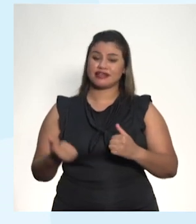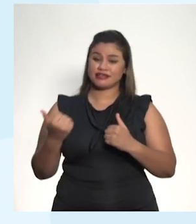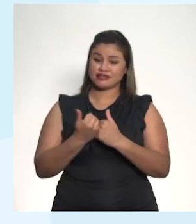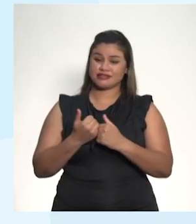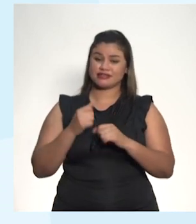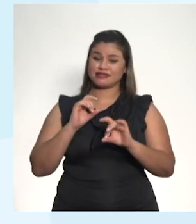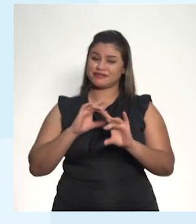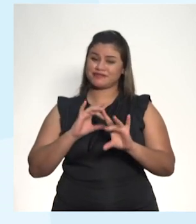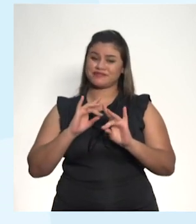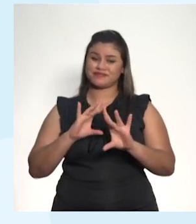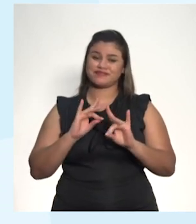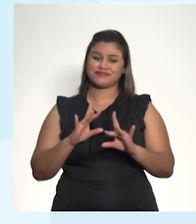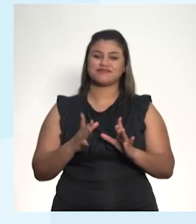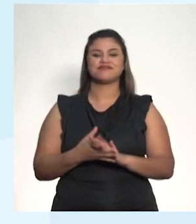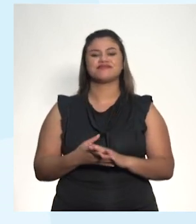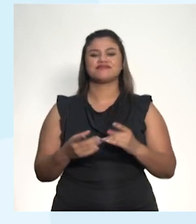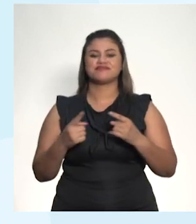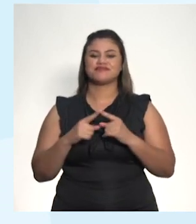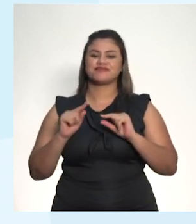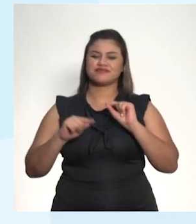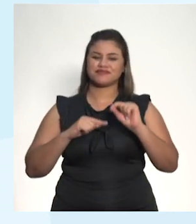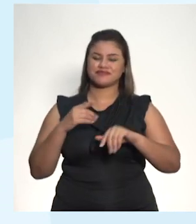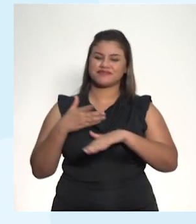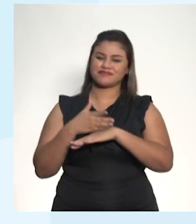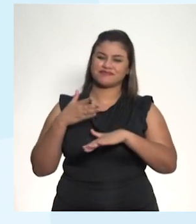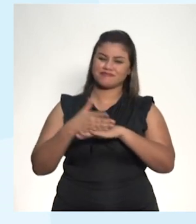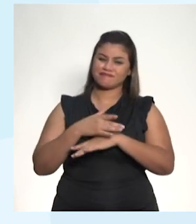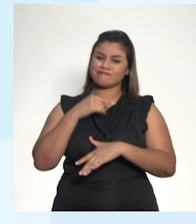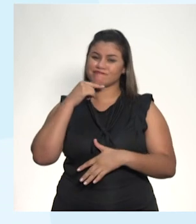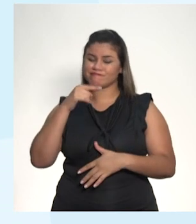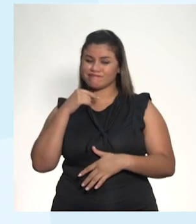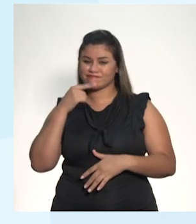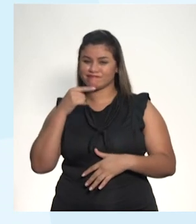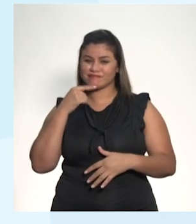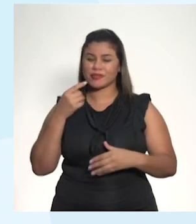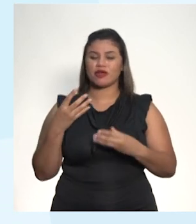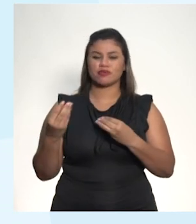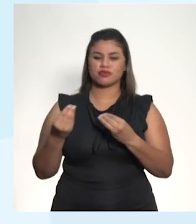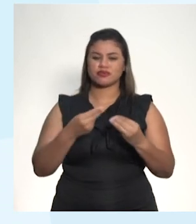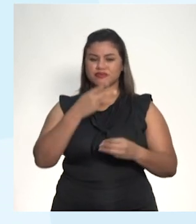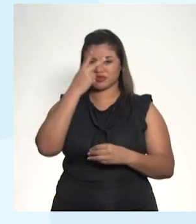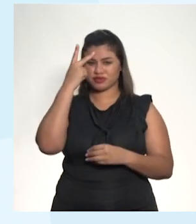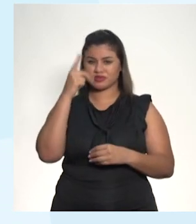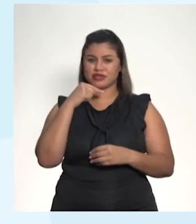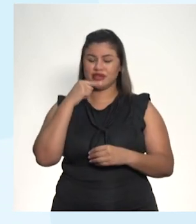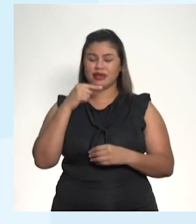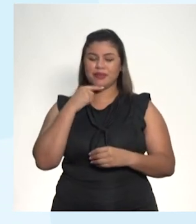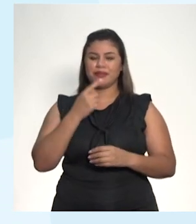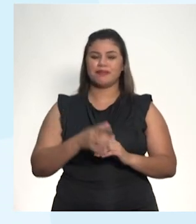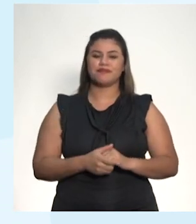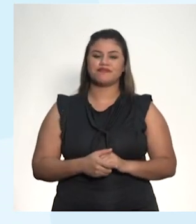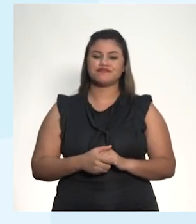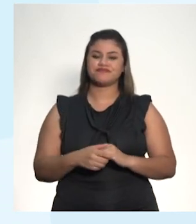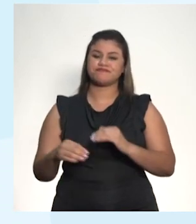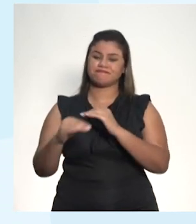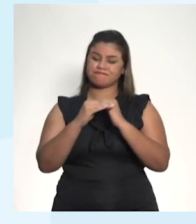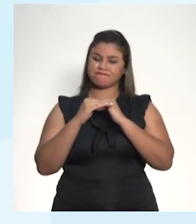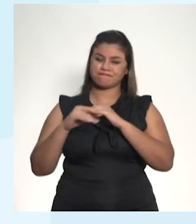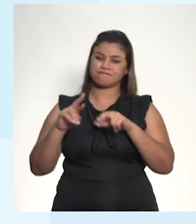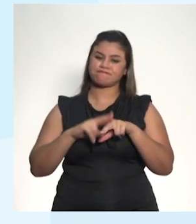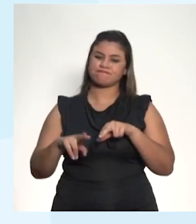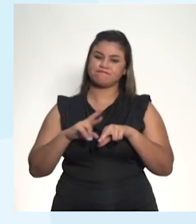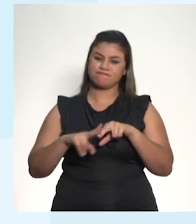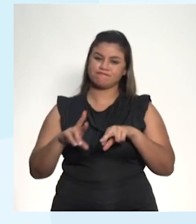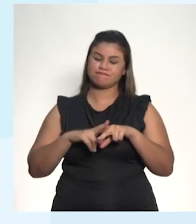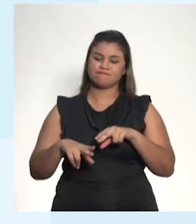porque justamente, muitas vezes, estarem em lugares de difícil acesso faça com que muitas coisas não cheguem até lá. A igualdade de gênero, né,